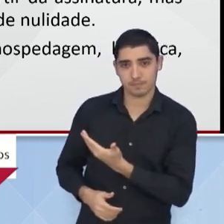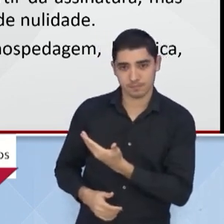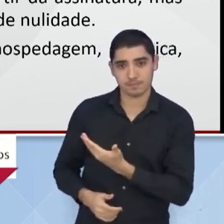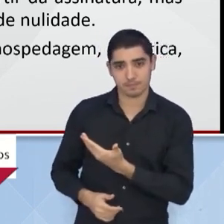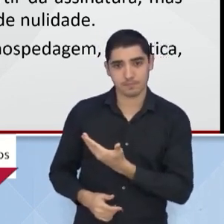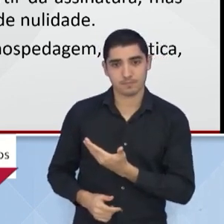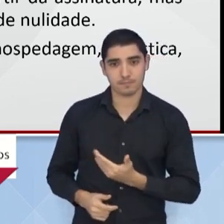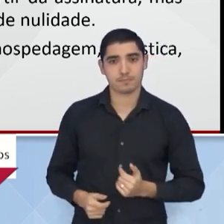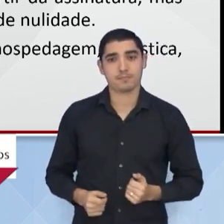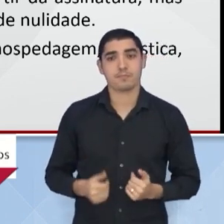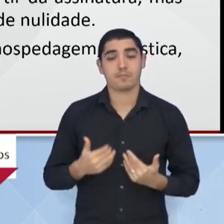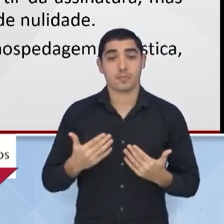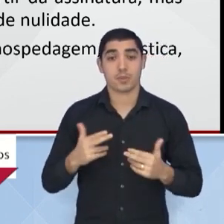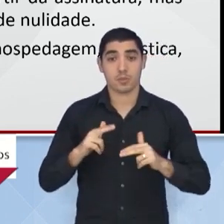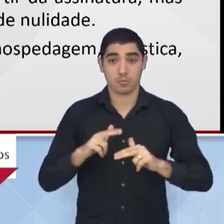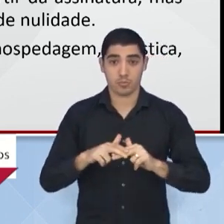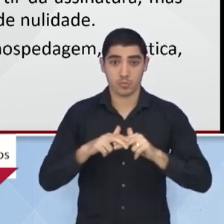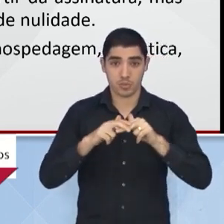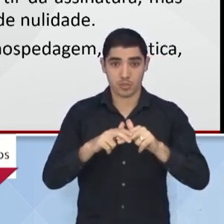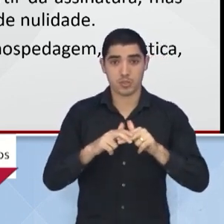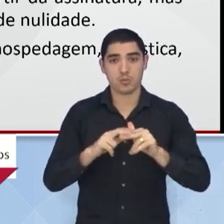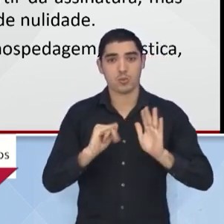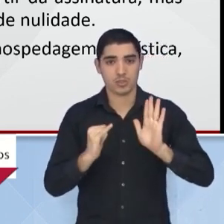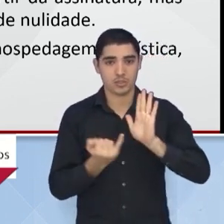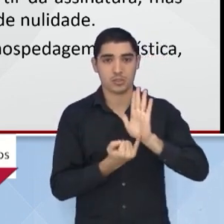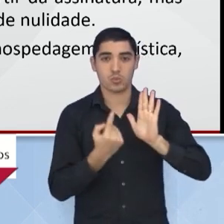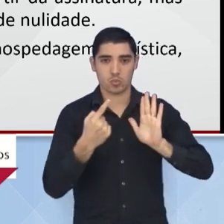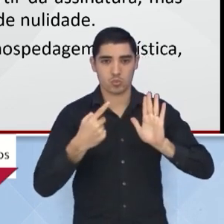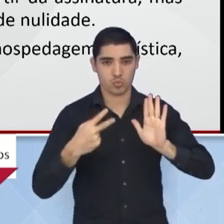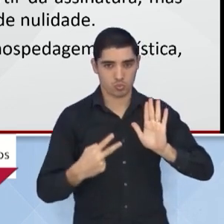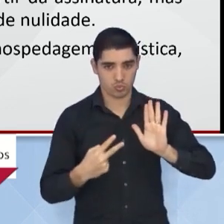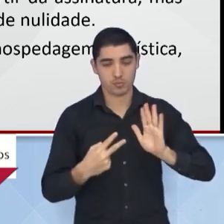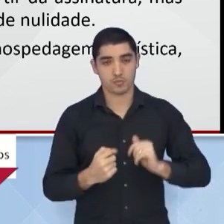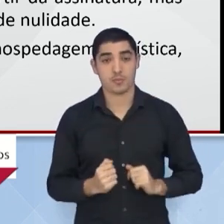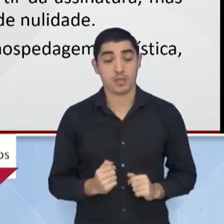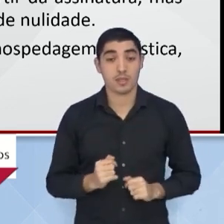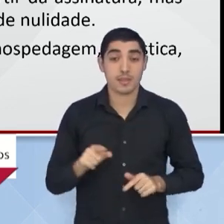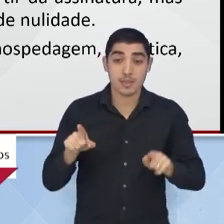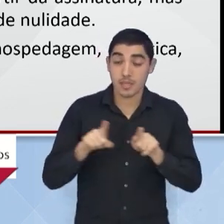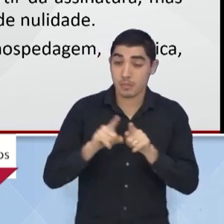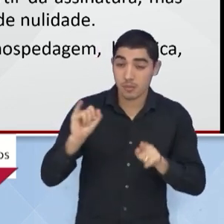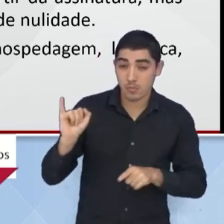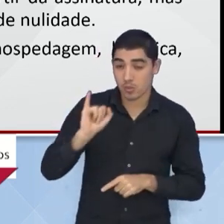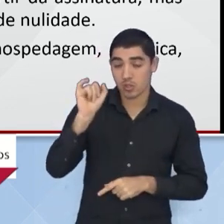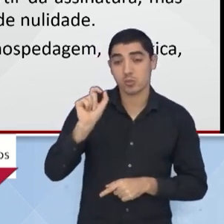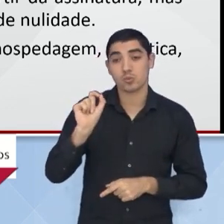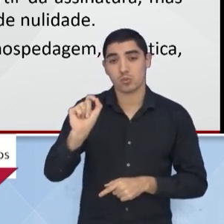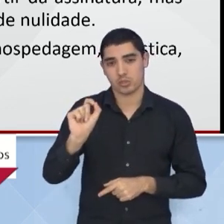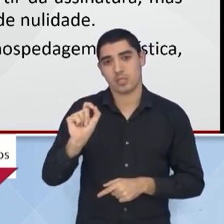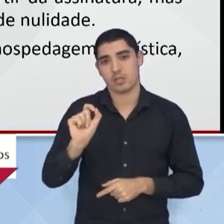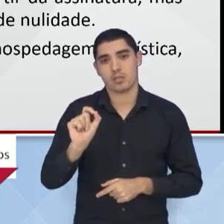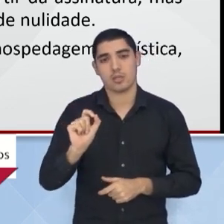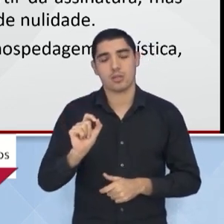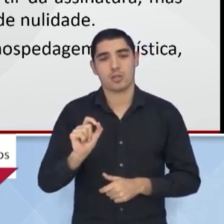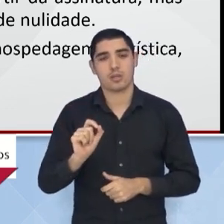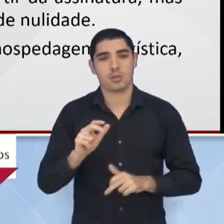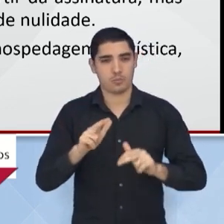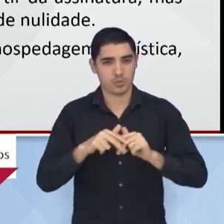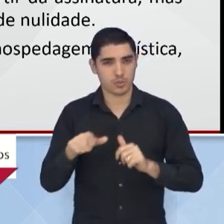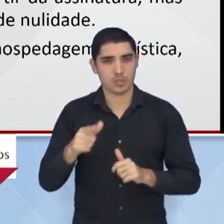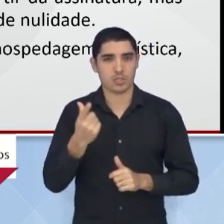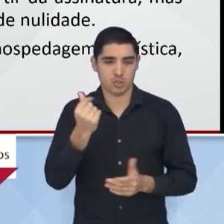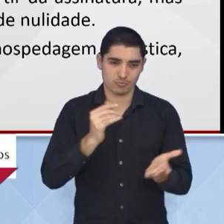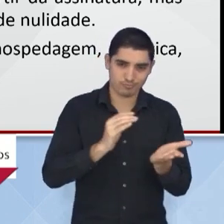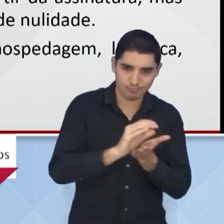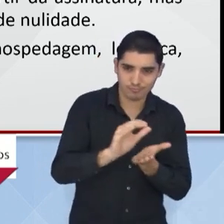base no artigo 75 incisos um e dois é importante também acho que voltando um pouco na questão lá do do fundo do suprimento de fundos né